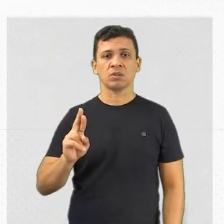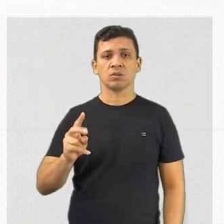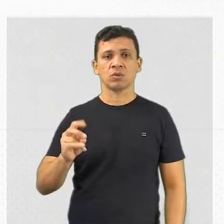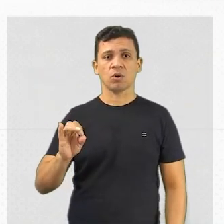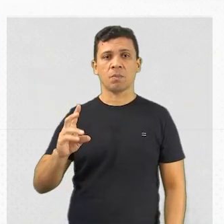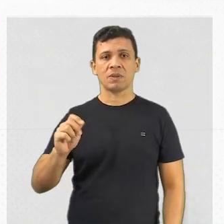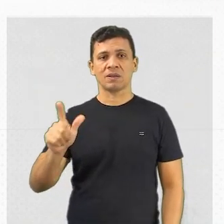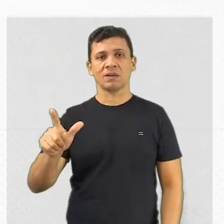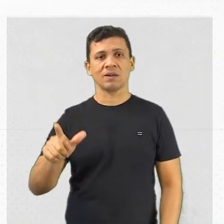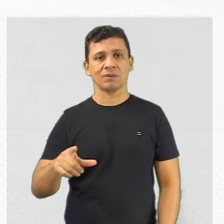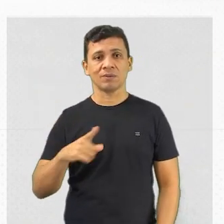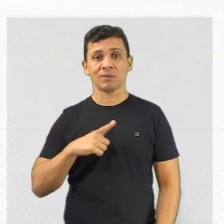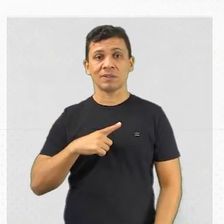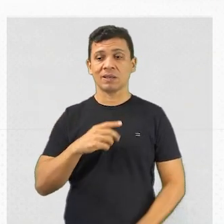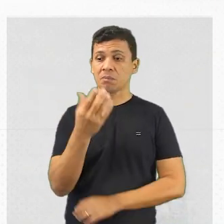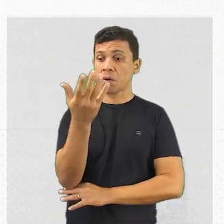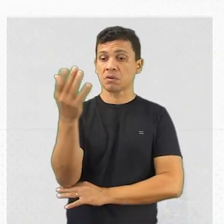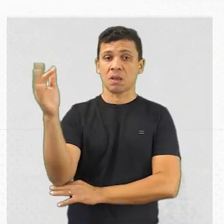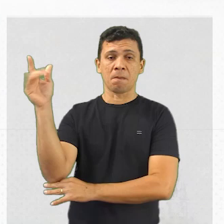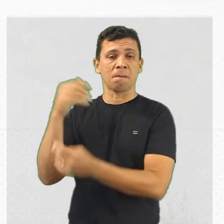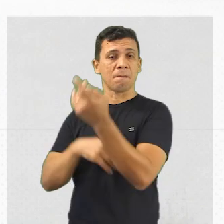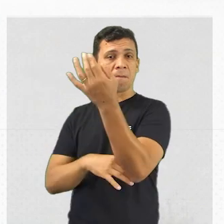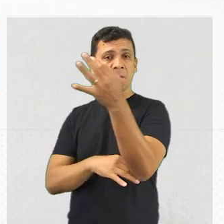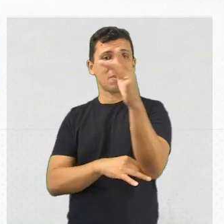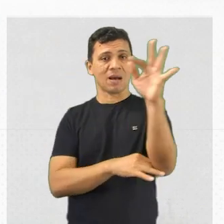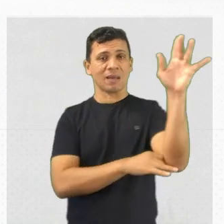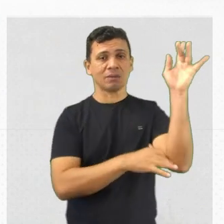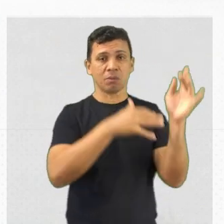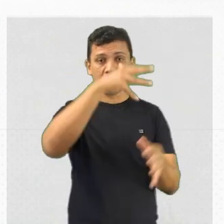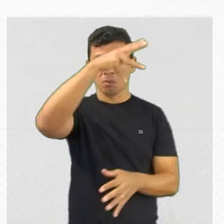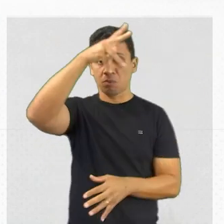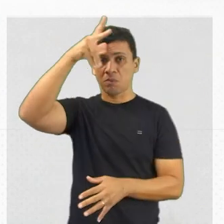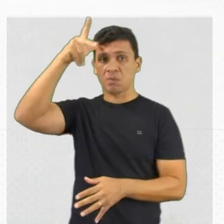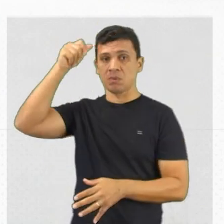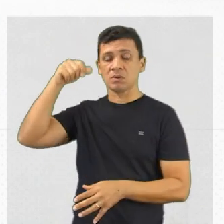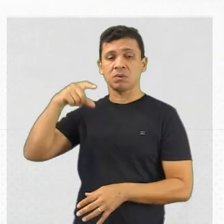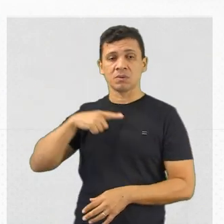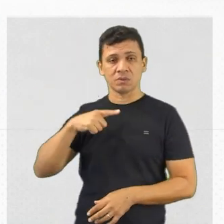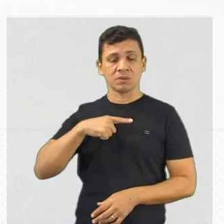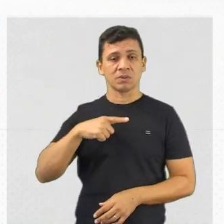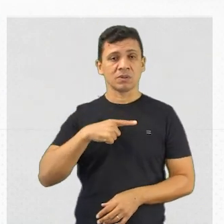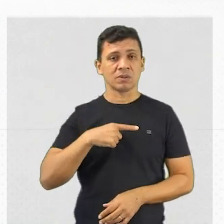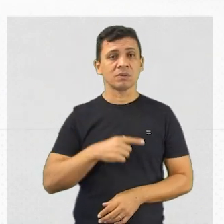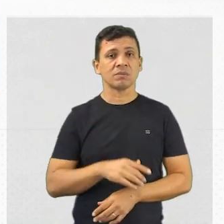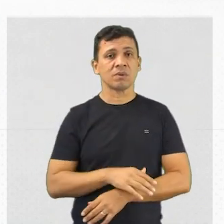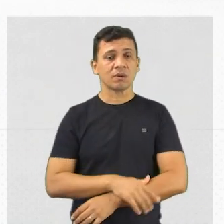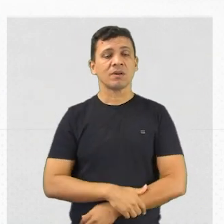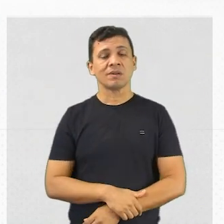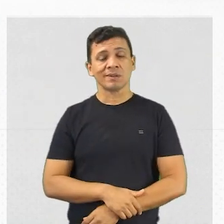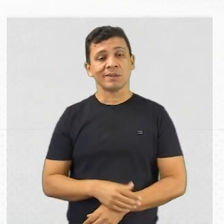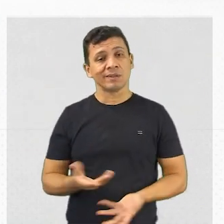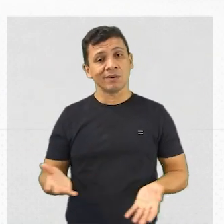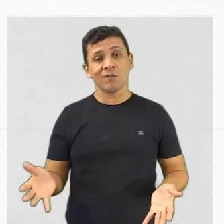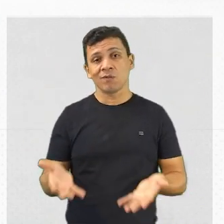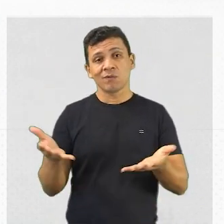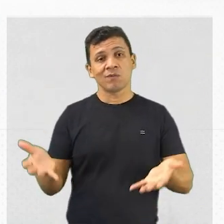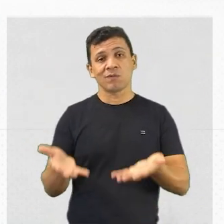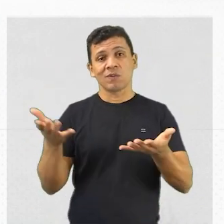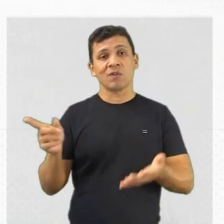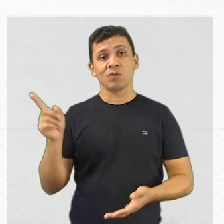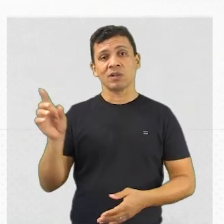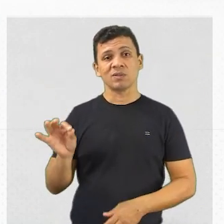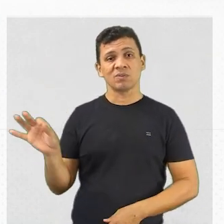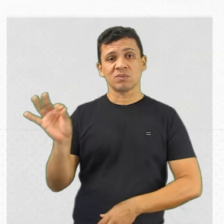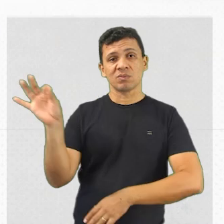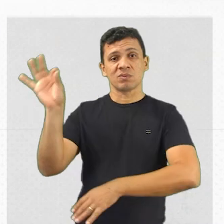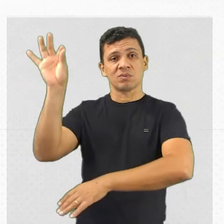né, a gente tem ali nossa mata nossa mata amazônica, né, nossa Amazônia, nosso cerrado, que favorece o ciclo ali